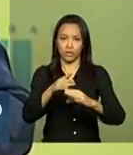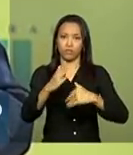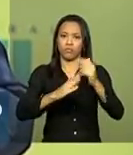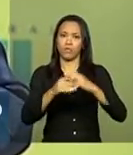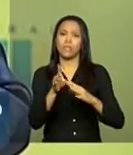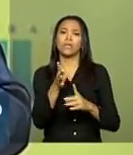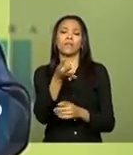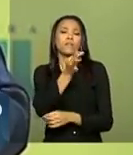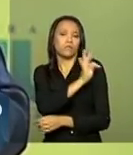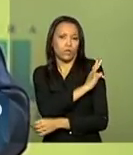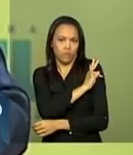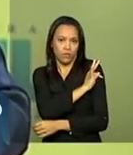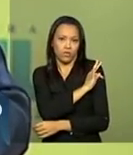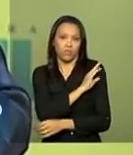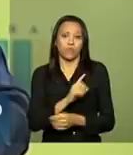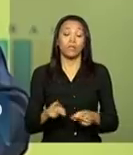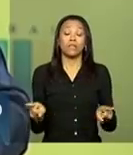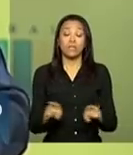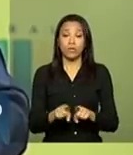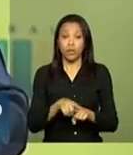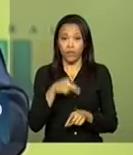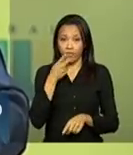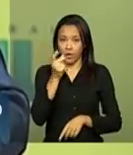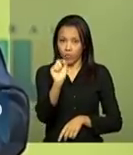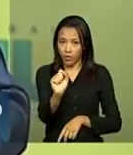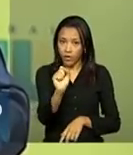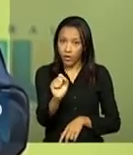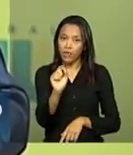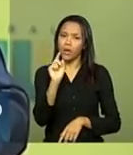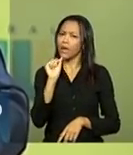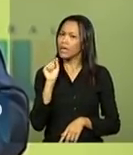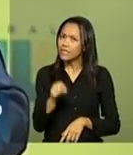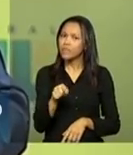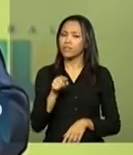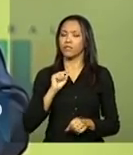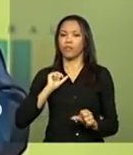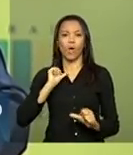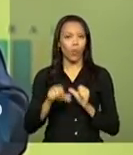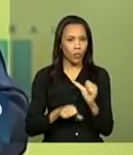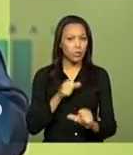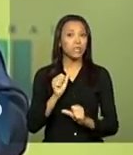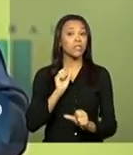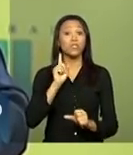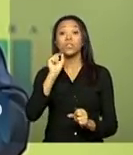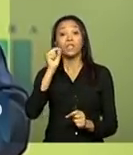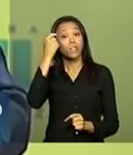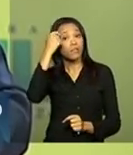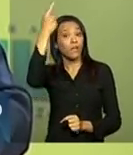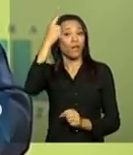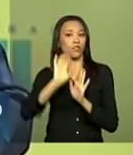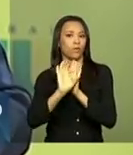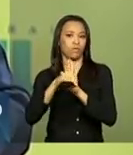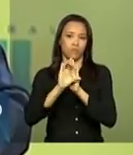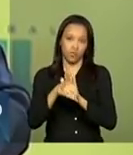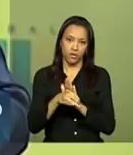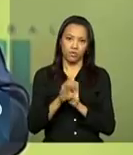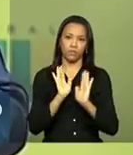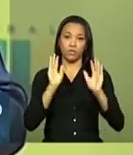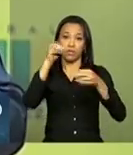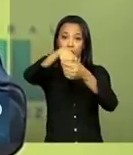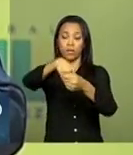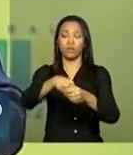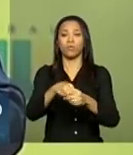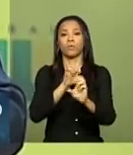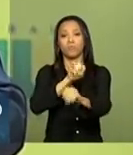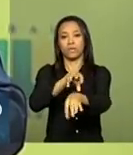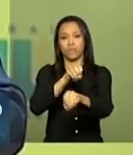E implantamos o que eu diria que é fundamental, que é uma mudança conceitual na educação, que foi exatamente